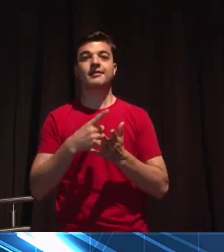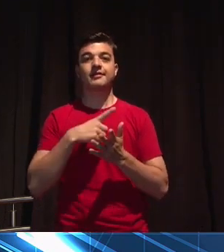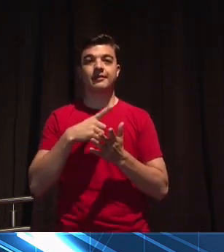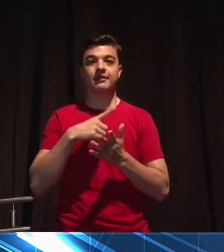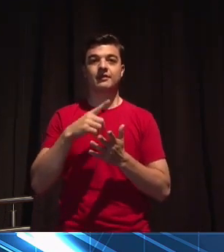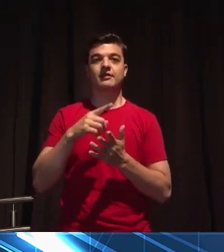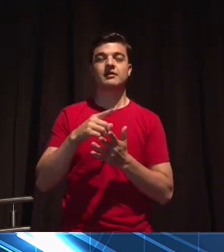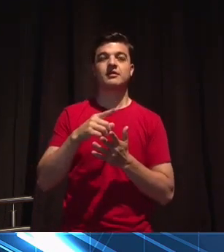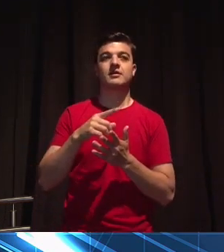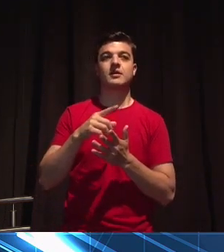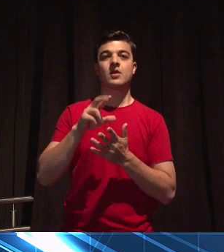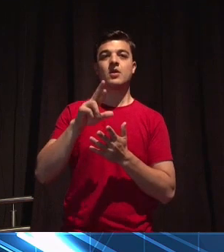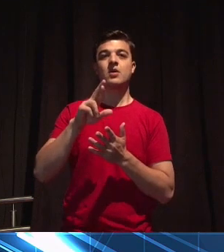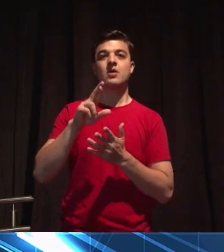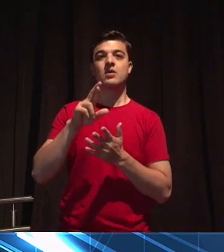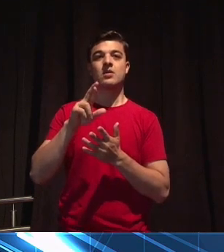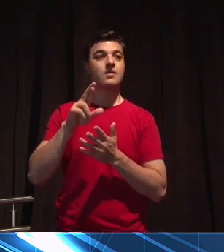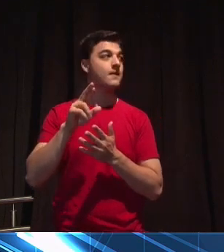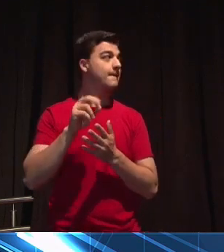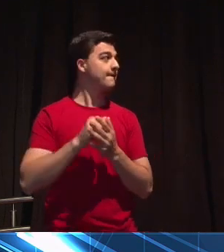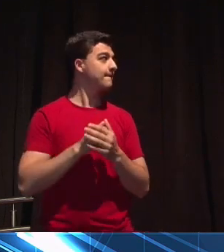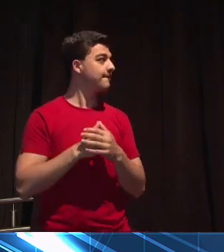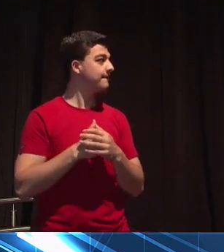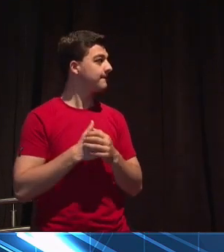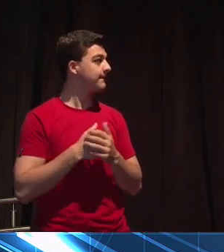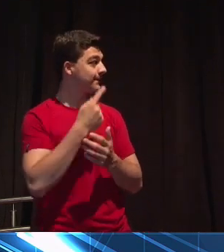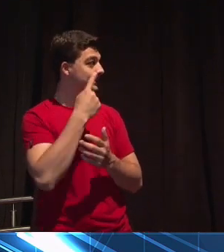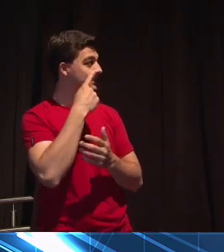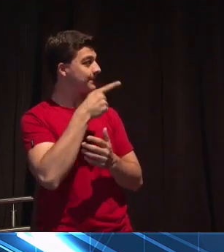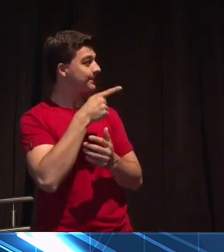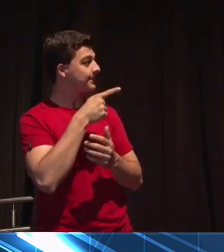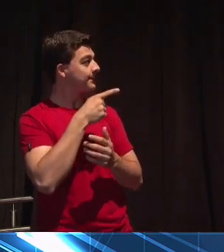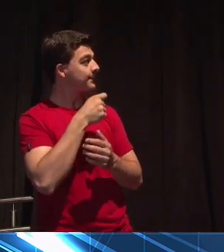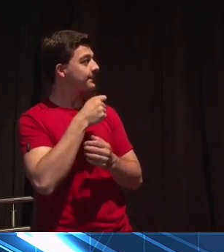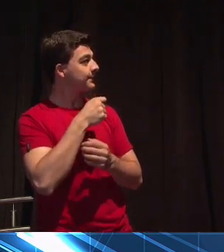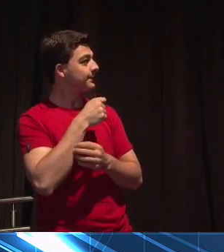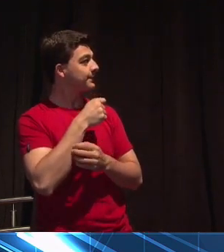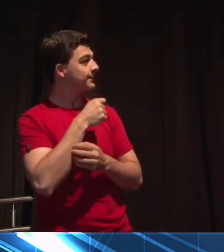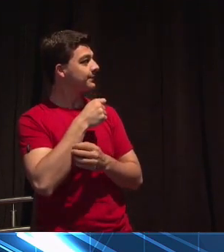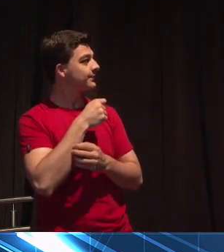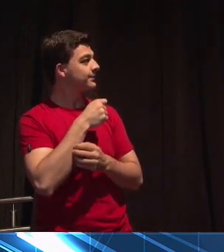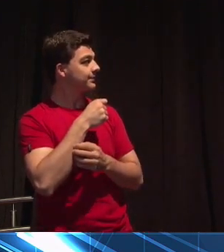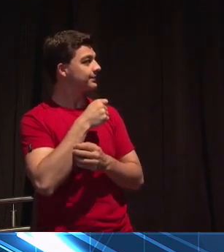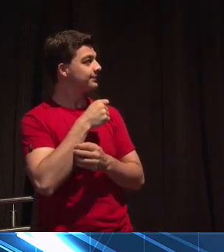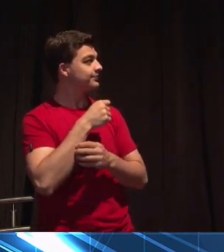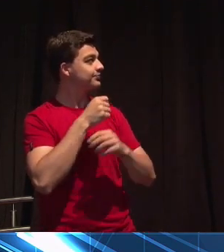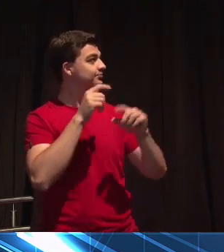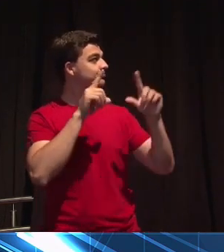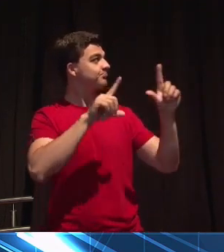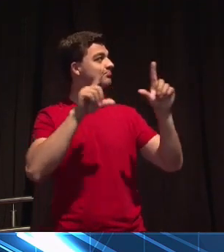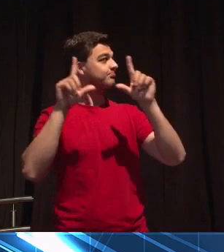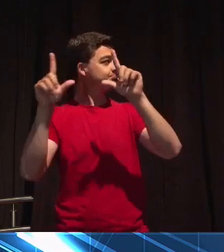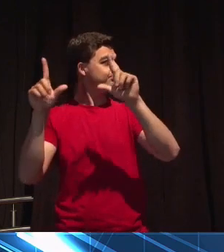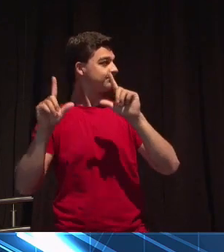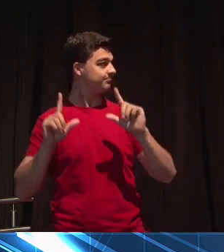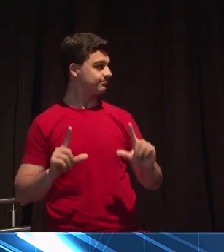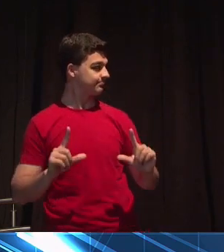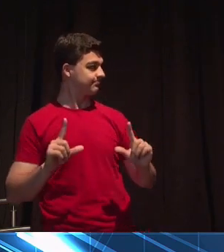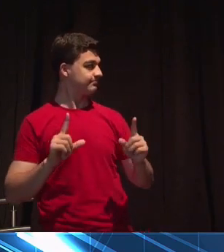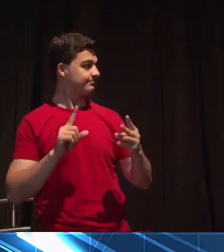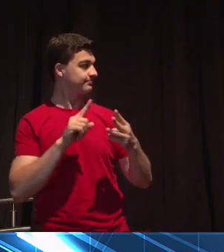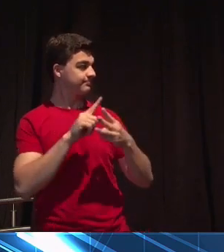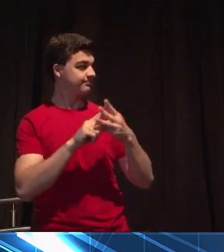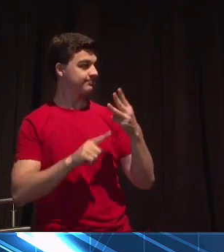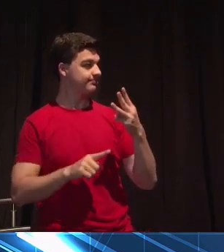Souza que é eficiente e tem o spaces que eu toquei lá foi o host lá em agosto